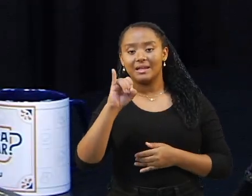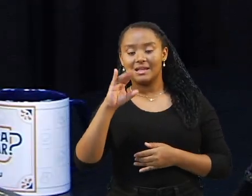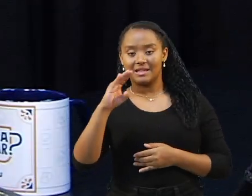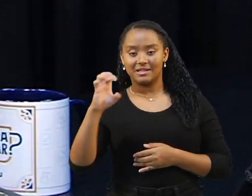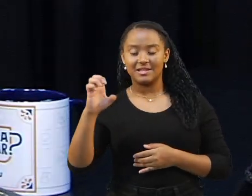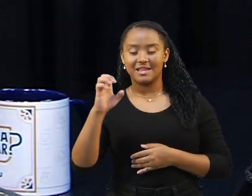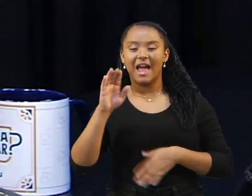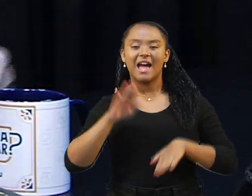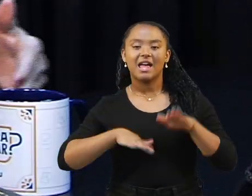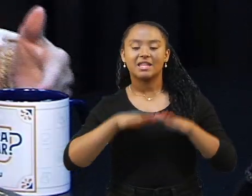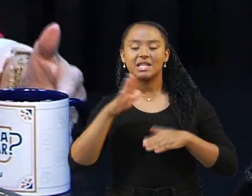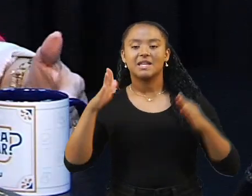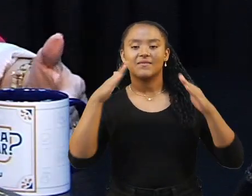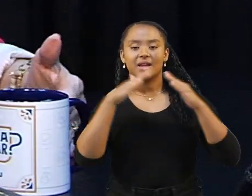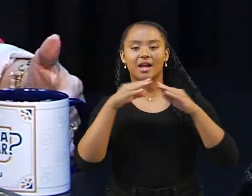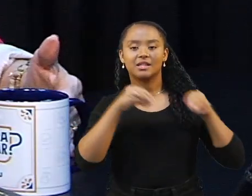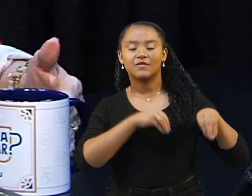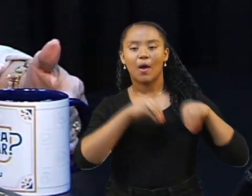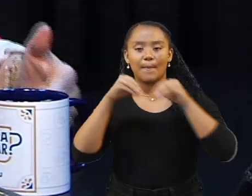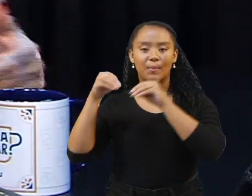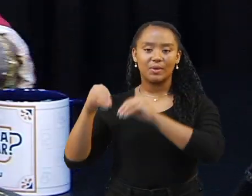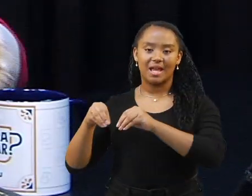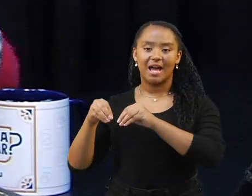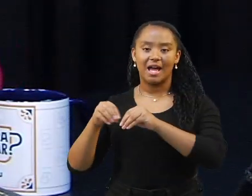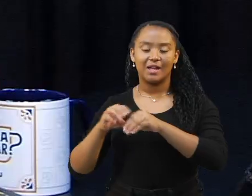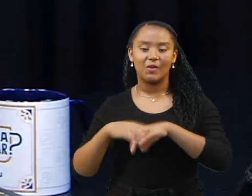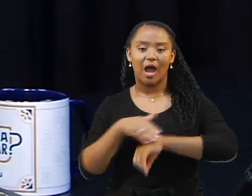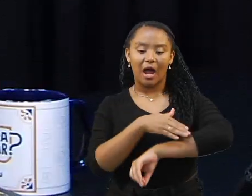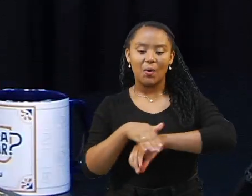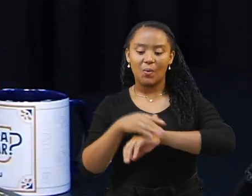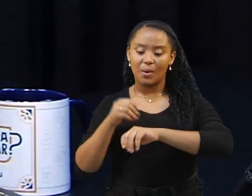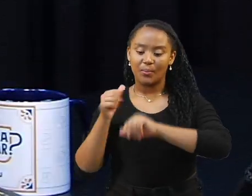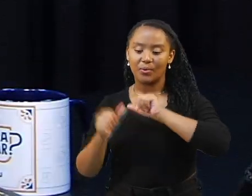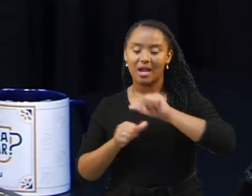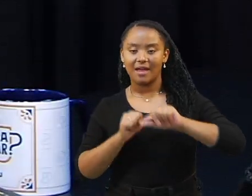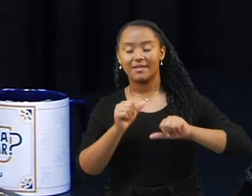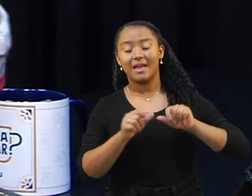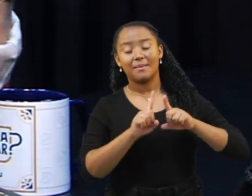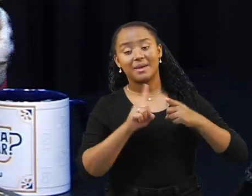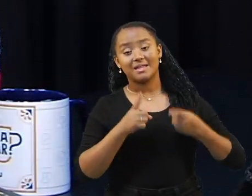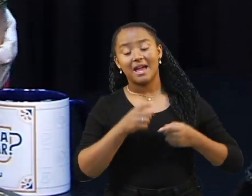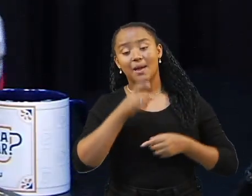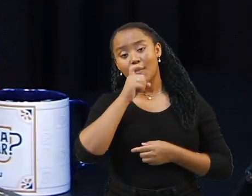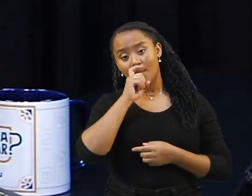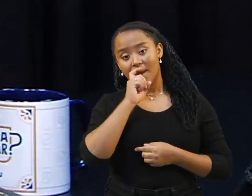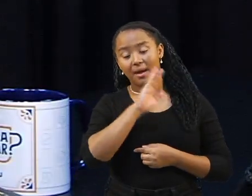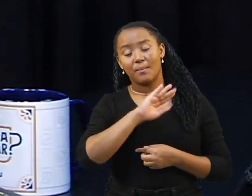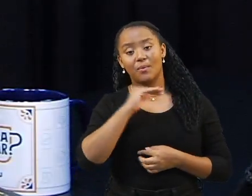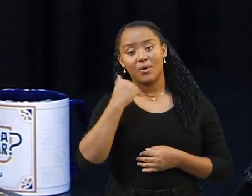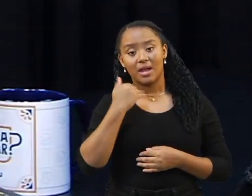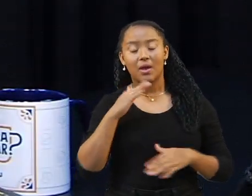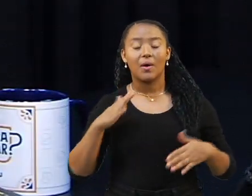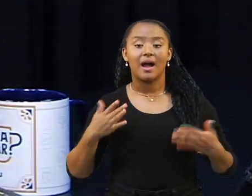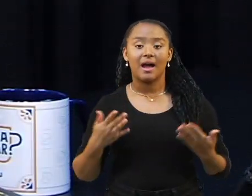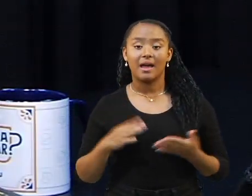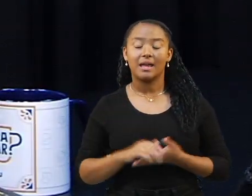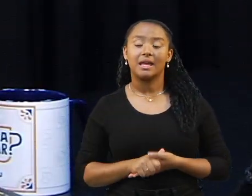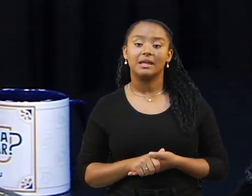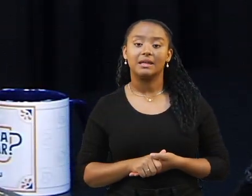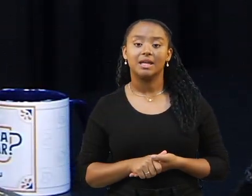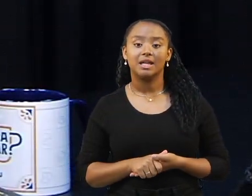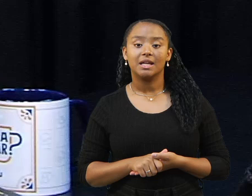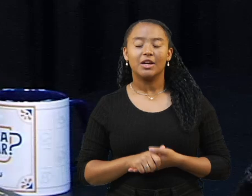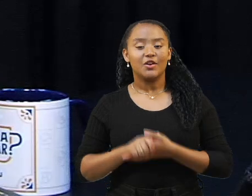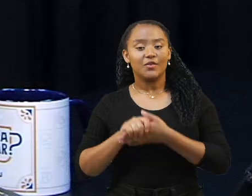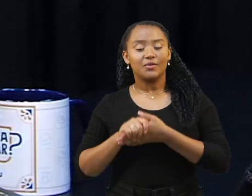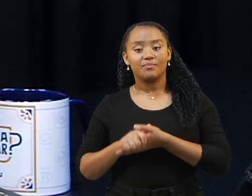outra. Aí mudava para outra rua. E até que meu pai faleceu e a gente juntou